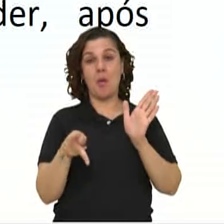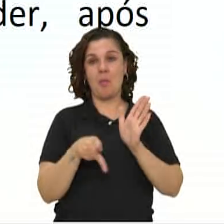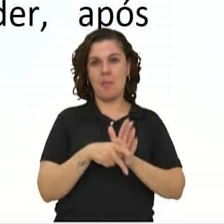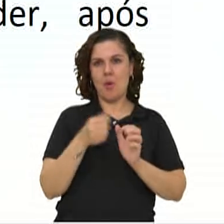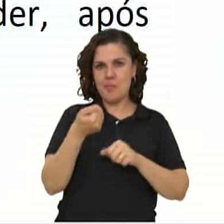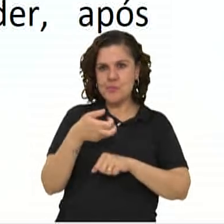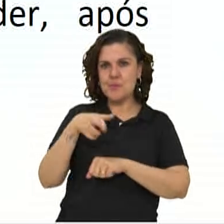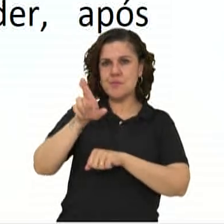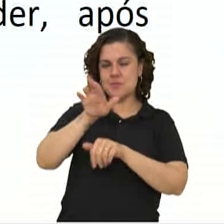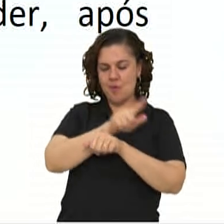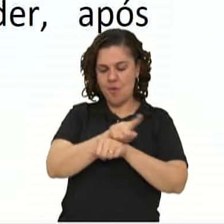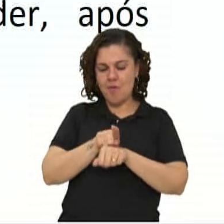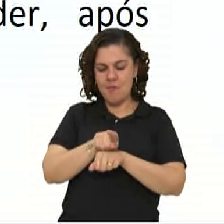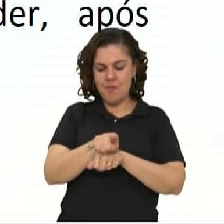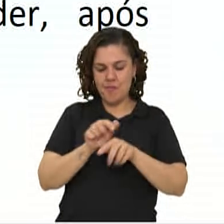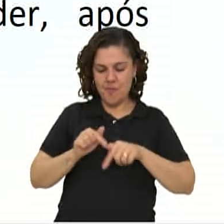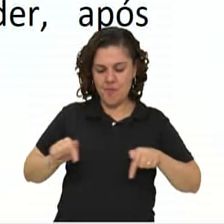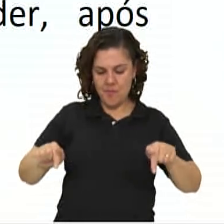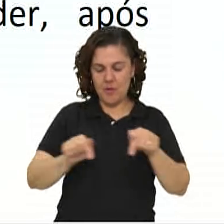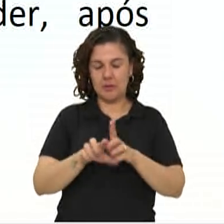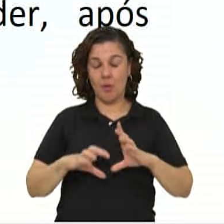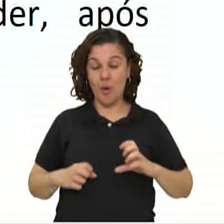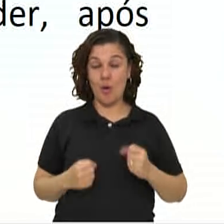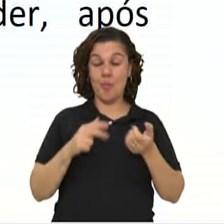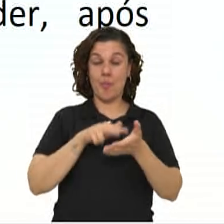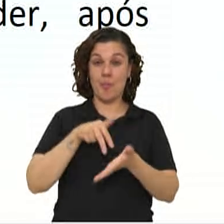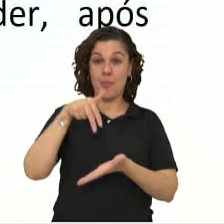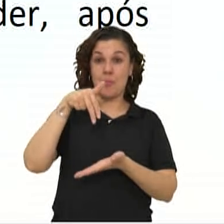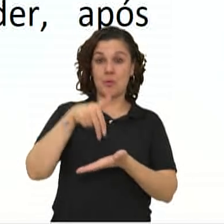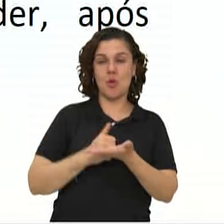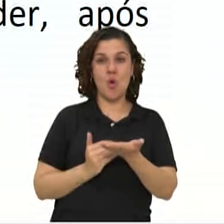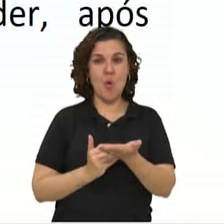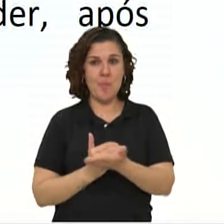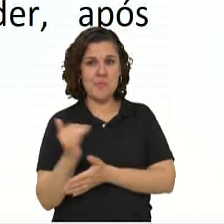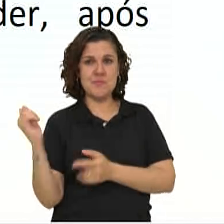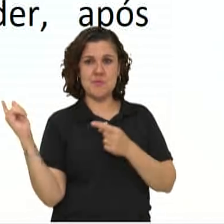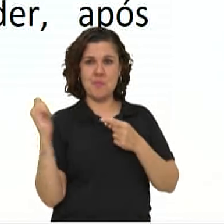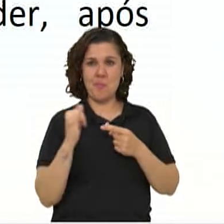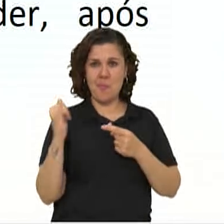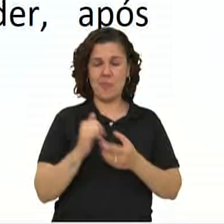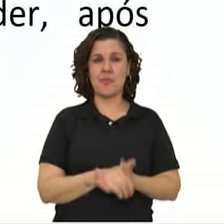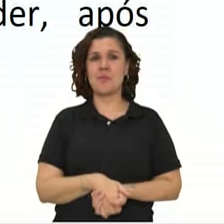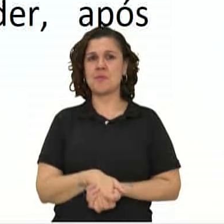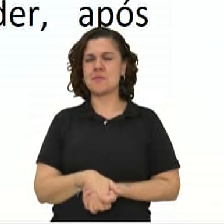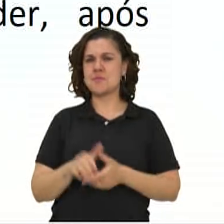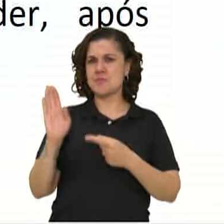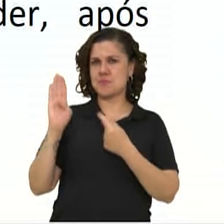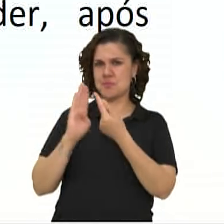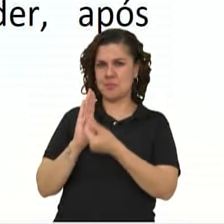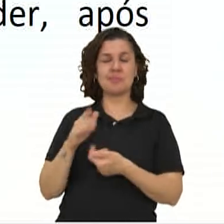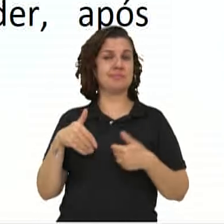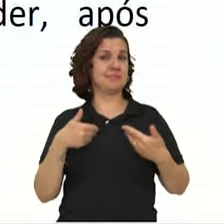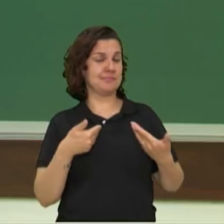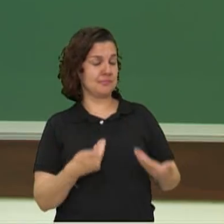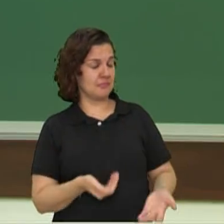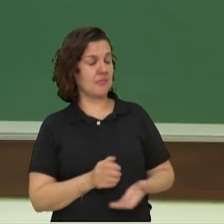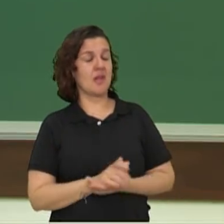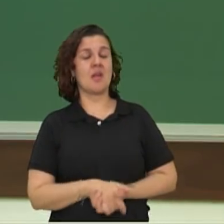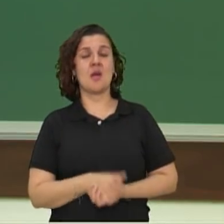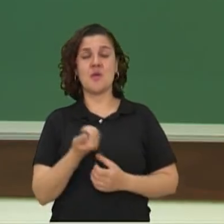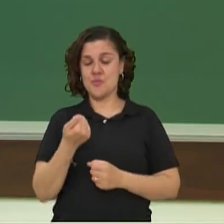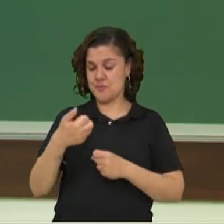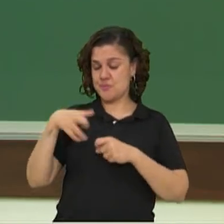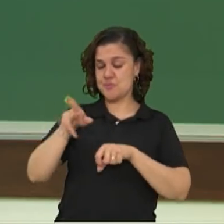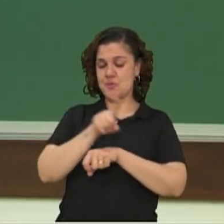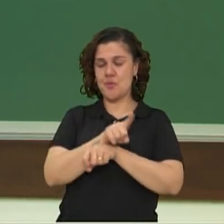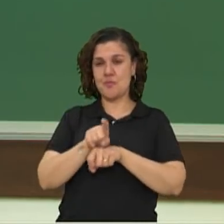senhores feudais, que começaram a ganhar mais poder após cobrarem altas taxas de impostos dos burgueses. Então, era bem isso, né? Os senhores